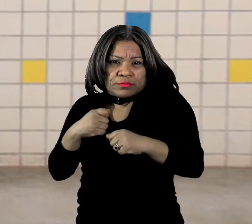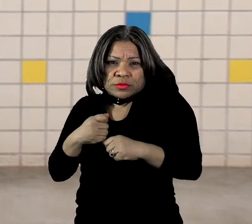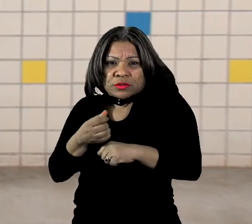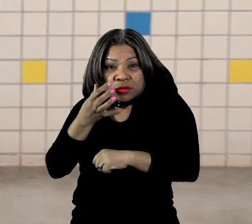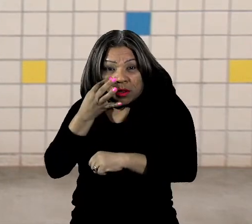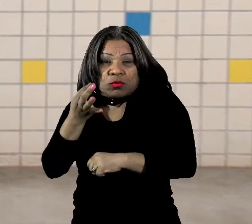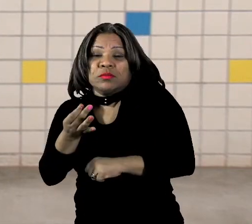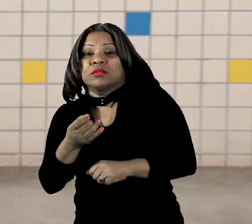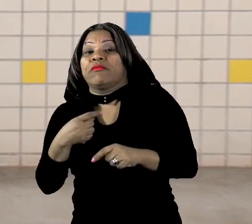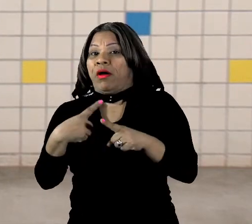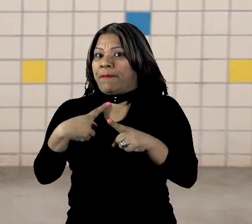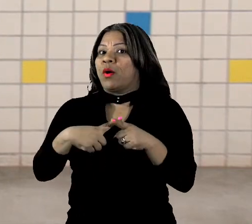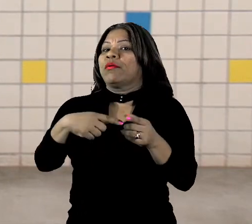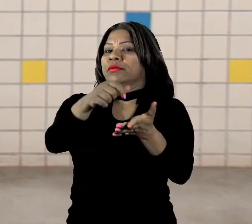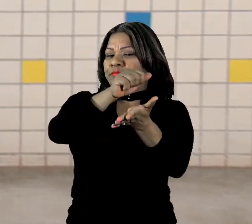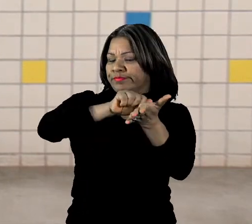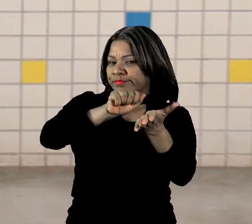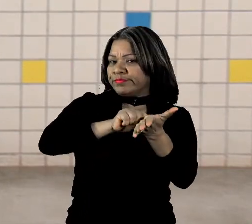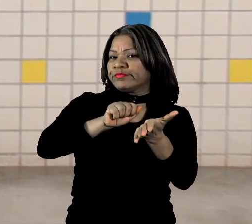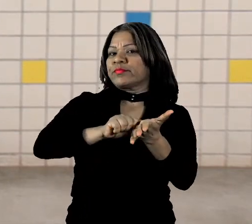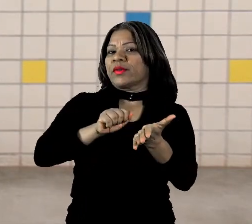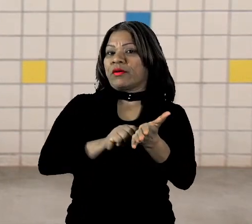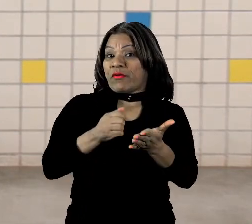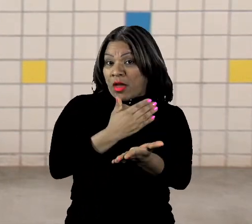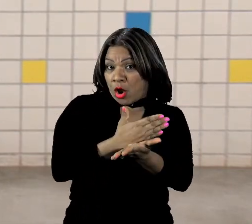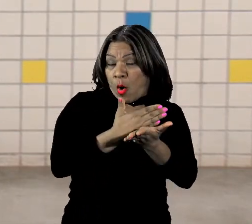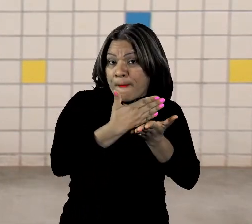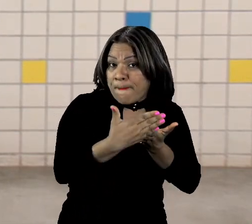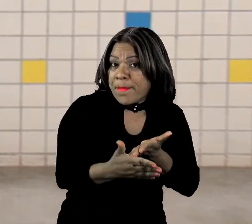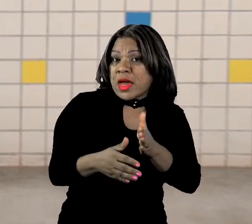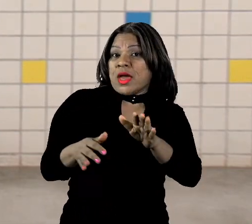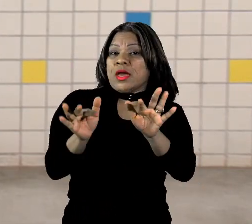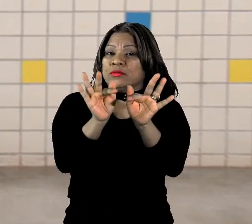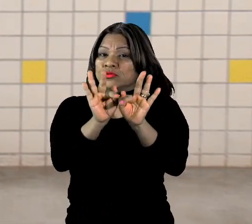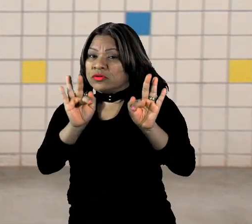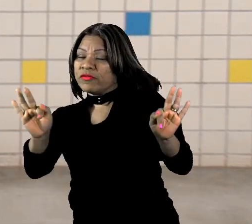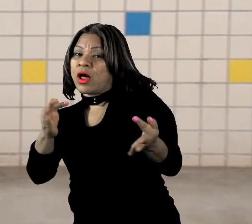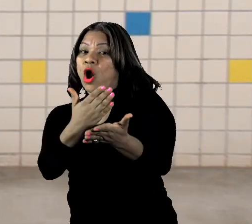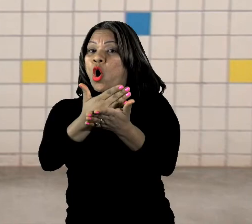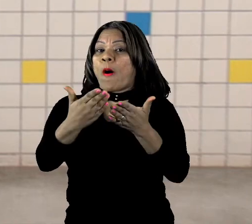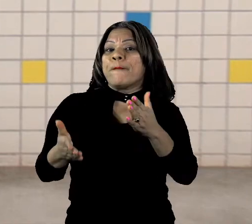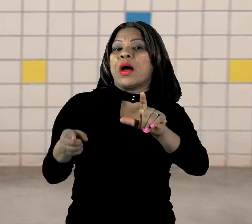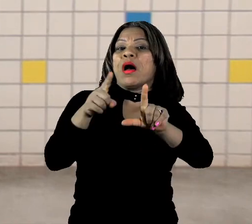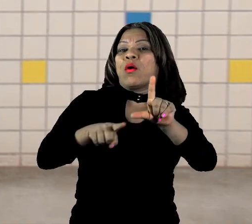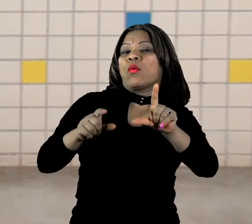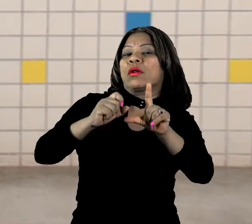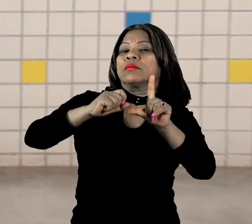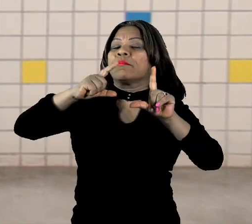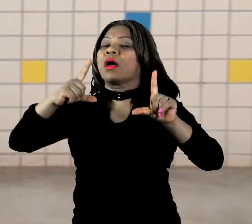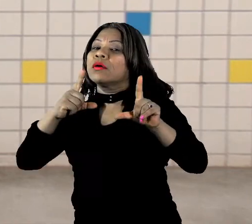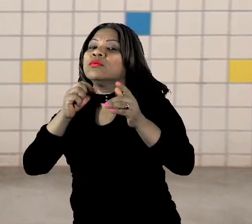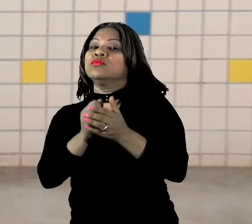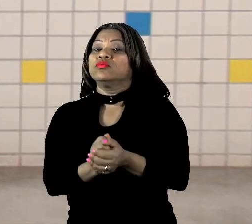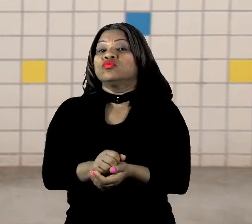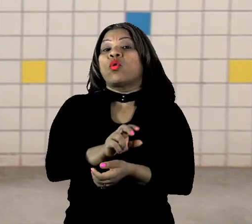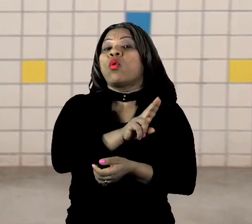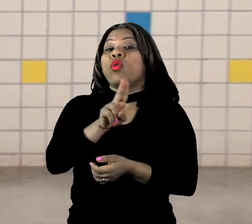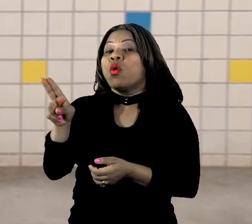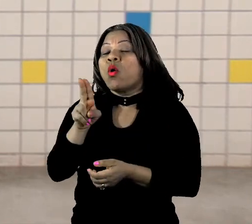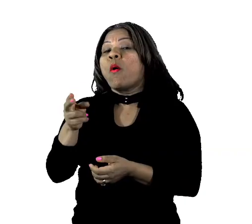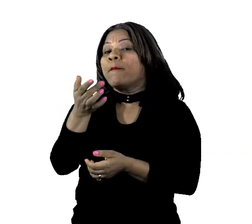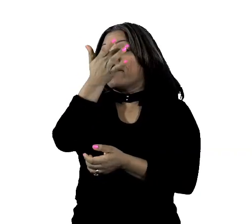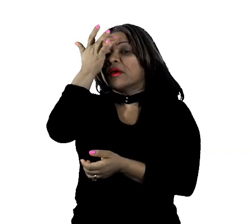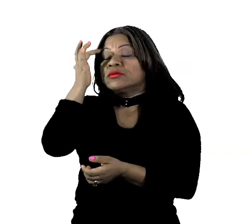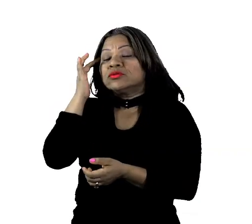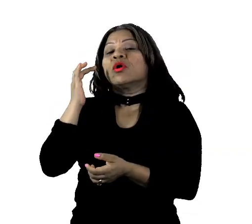lembrar que início de frase eu escrevo com letra maiúscula, nome de próprios eu escrevo com letra maiúscula. E aí a gente tem que ler para separar.